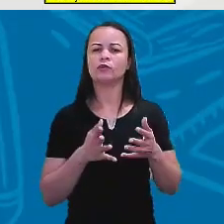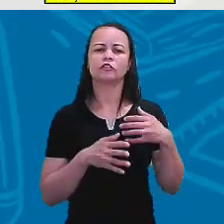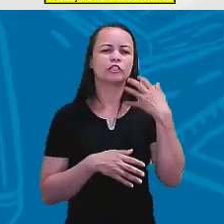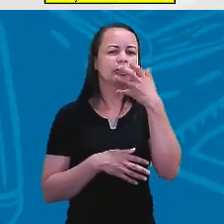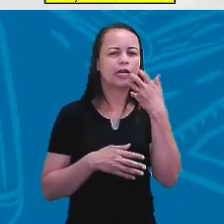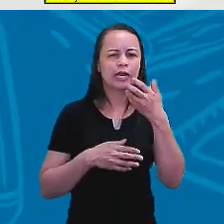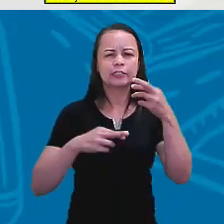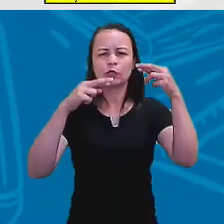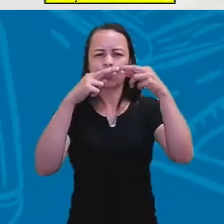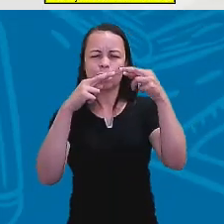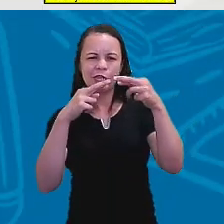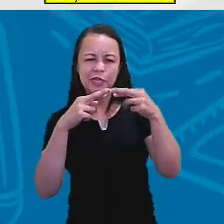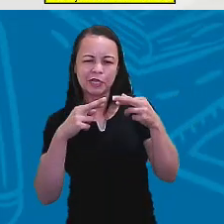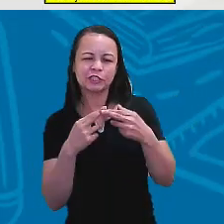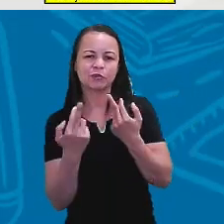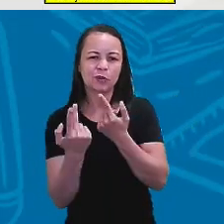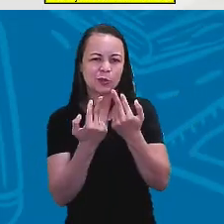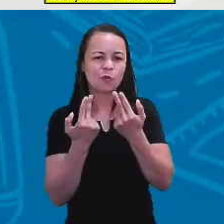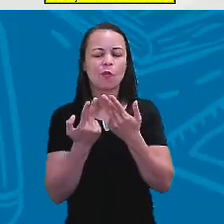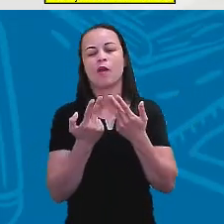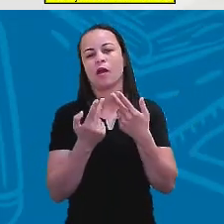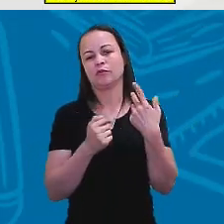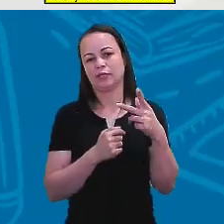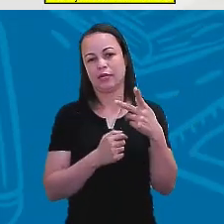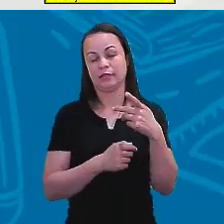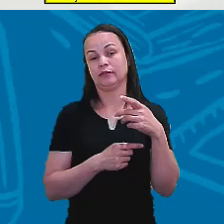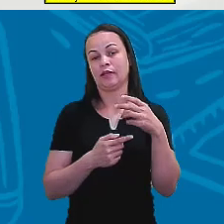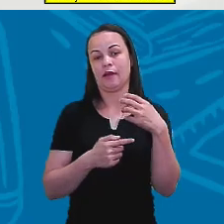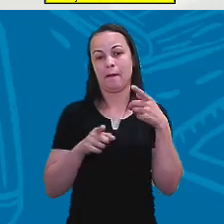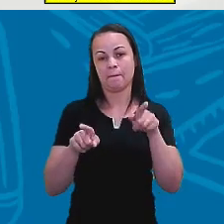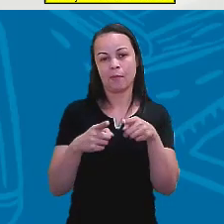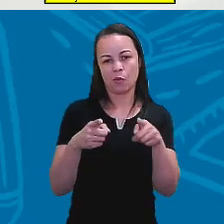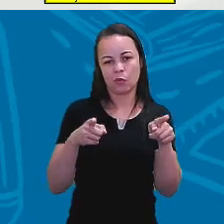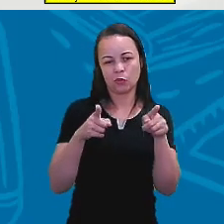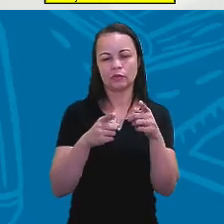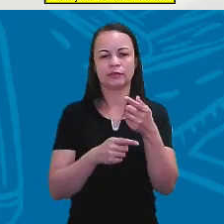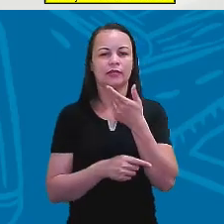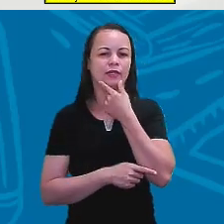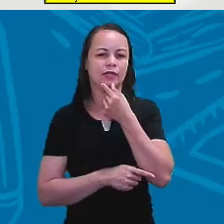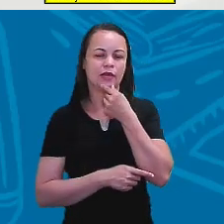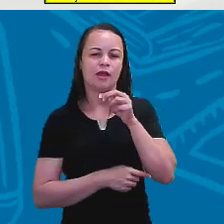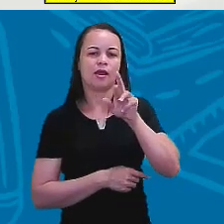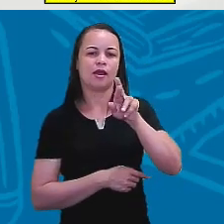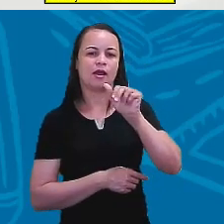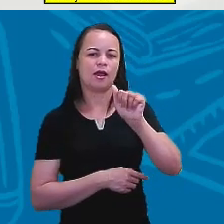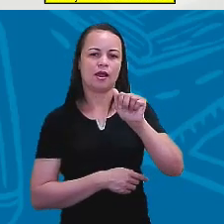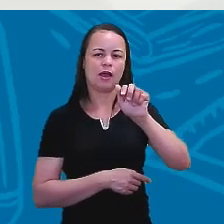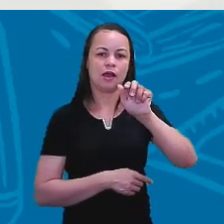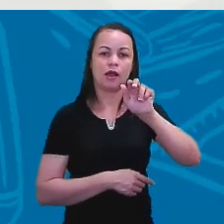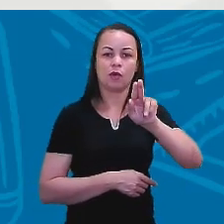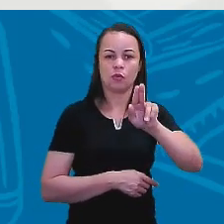mesmo ritmo, no mesmo som ali da música de Raul Seixas. Então, recomendo muito que vocês escutem.